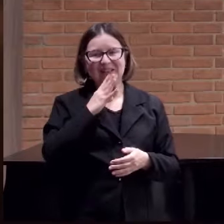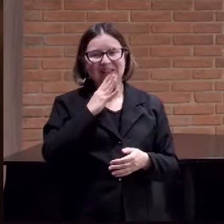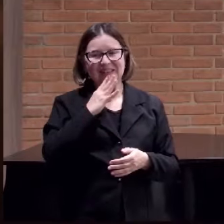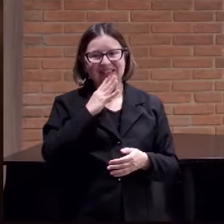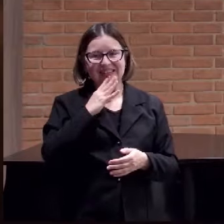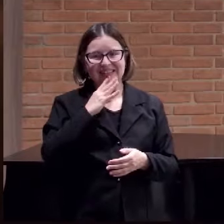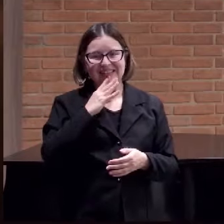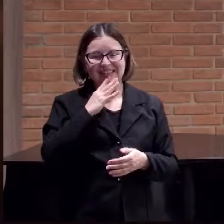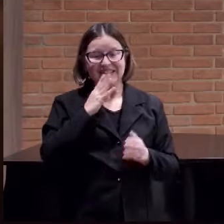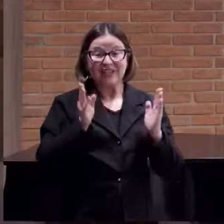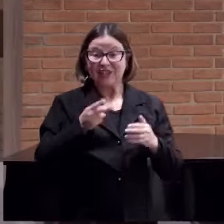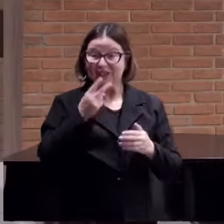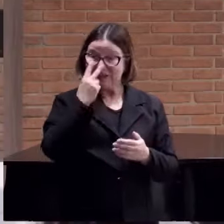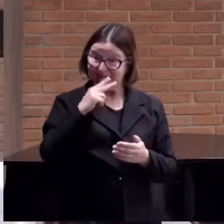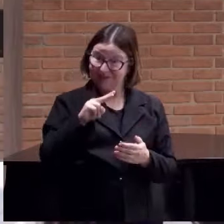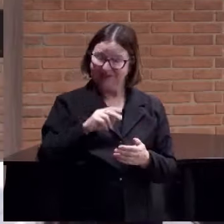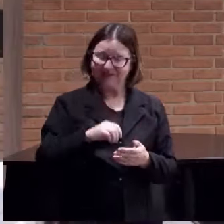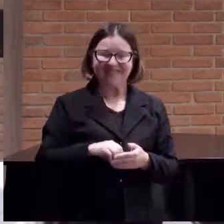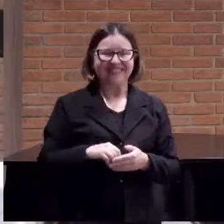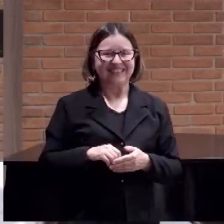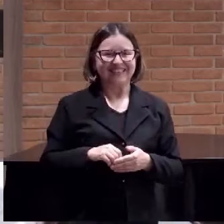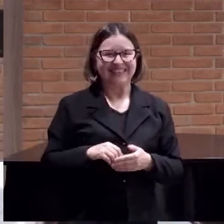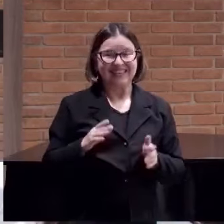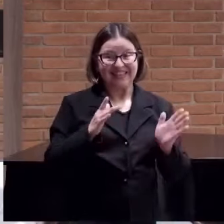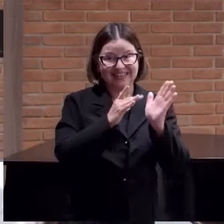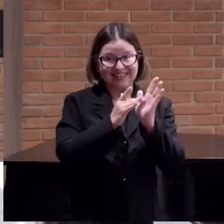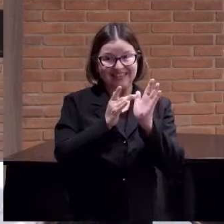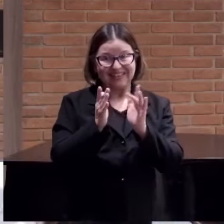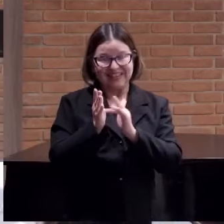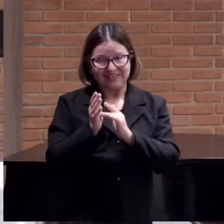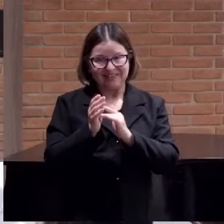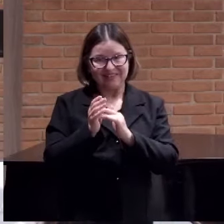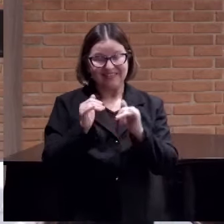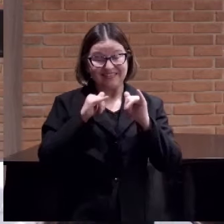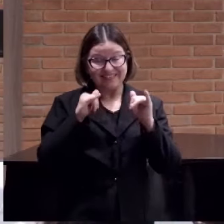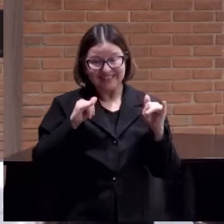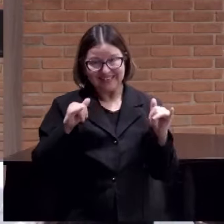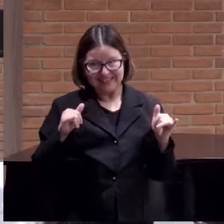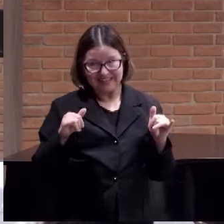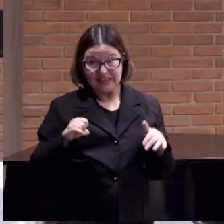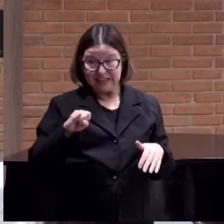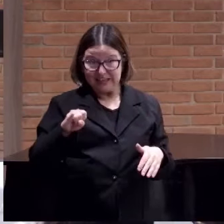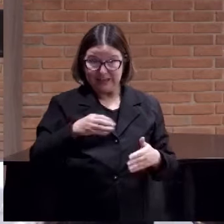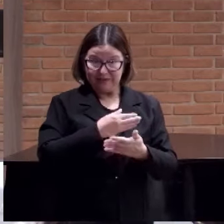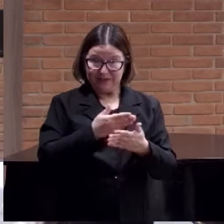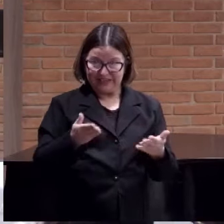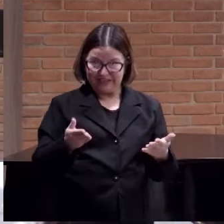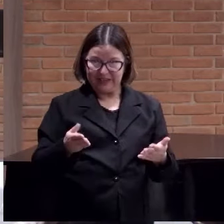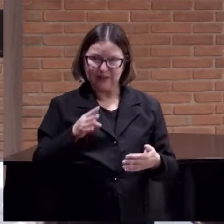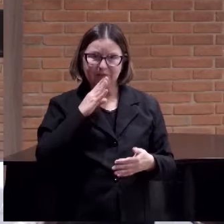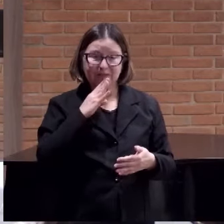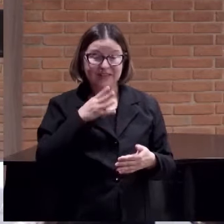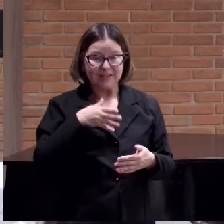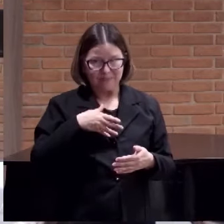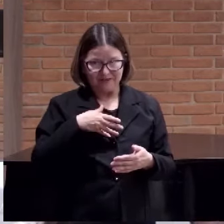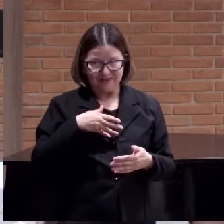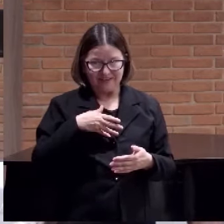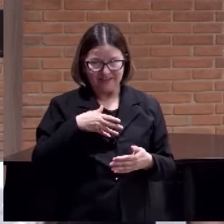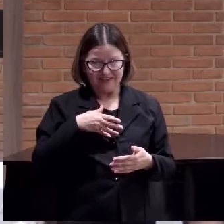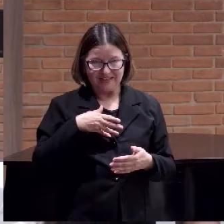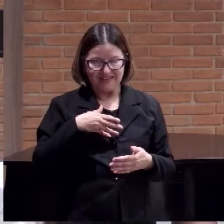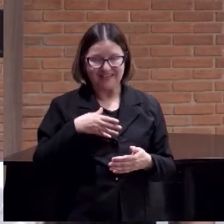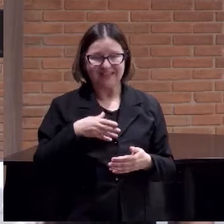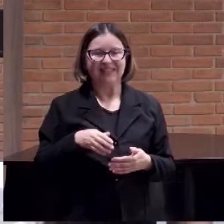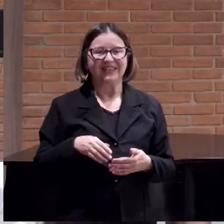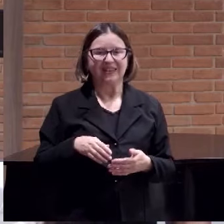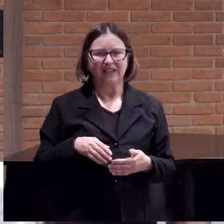tendes visto. Jesus se abre agora para os seus discípulos ali, ele diz assim: se vocês tivessem me conhecido, está falando para os discípulos, se vocês tivessem